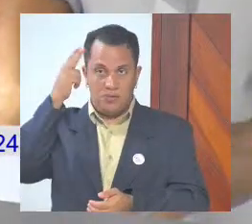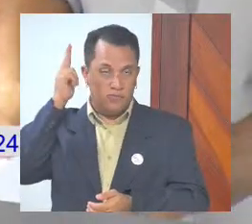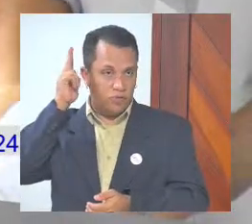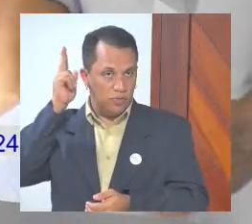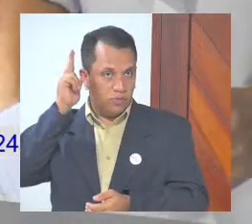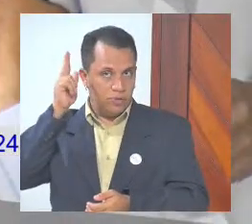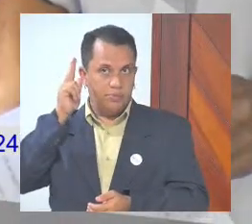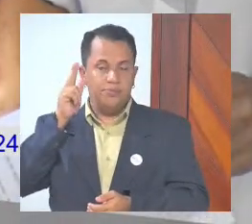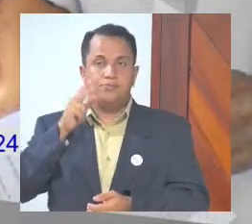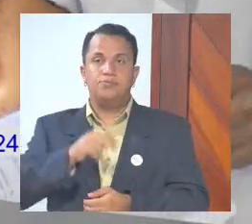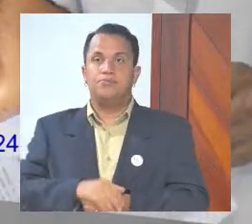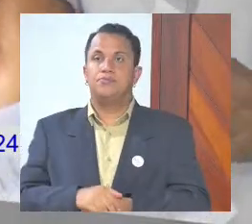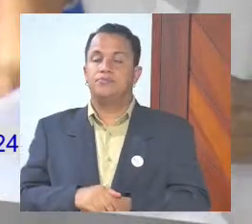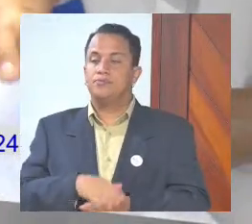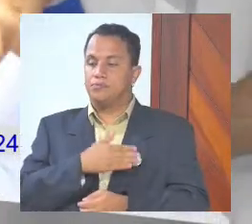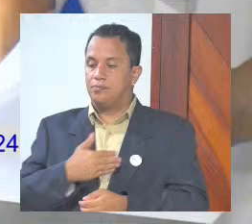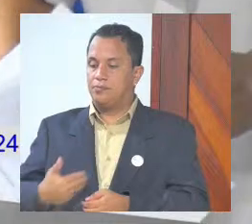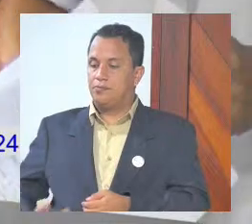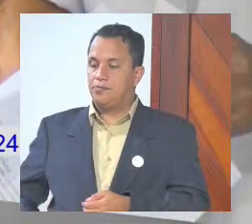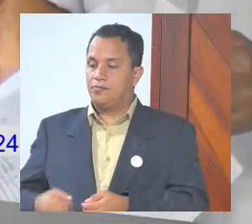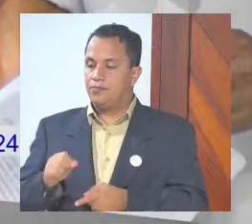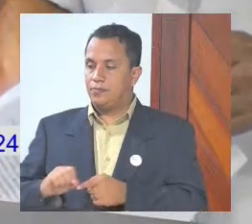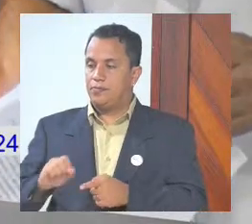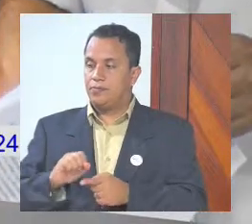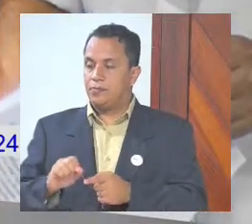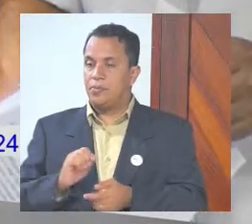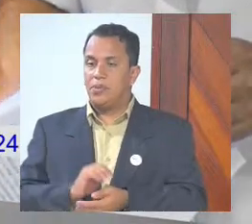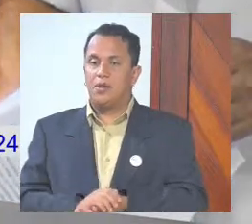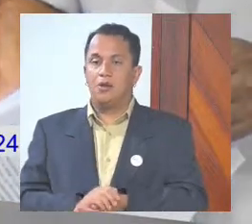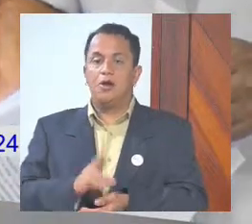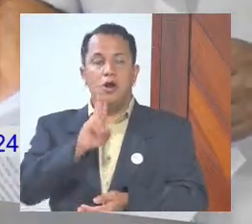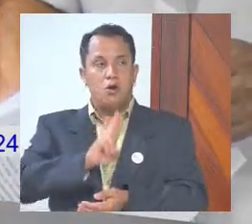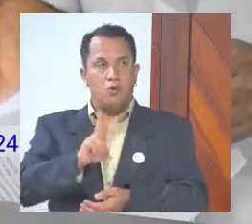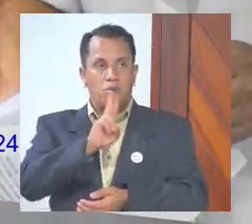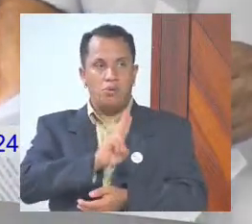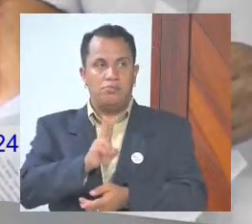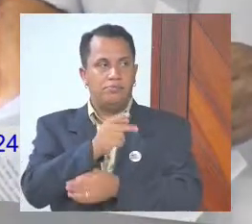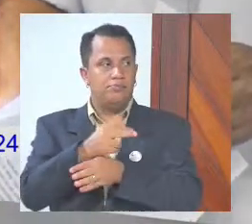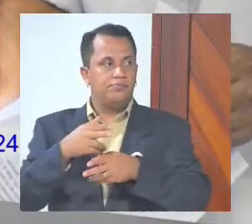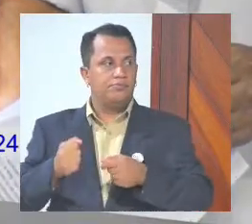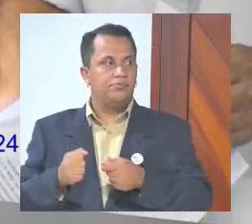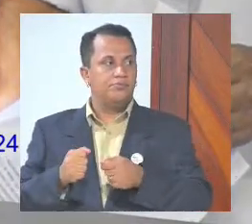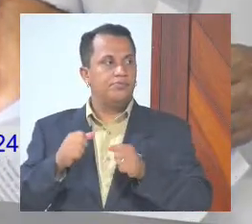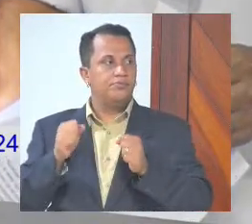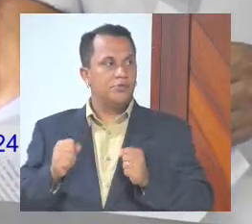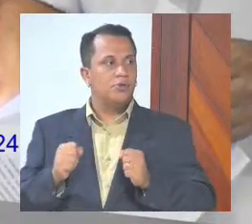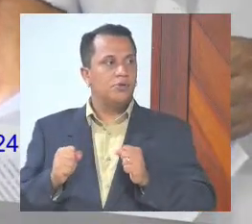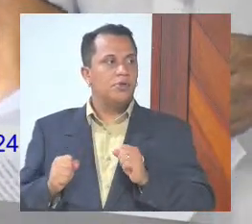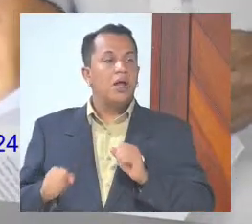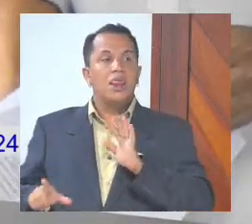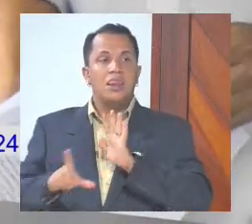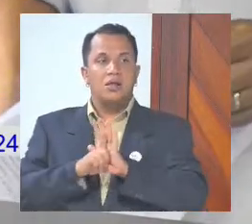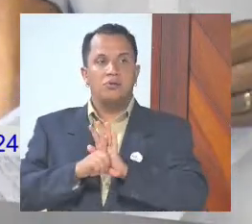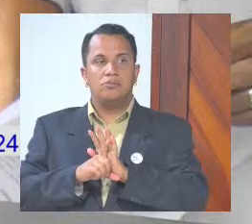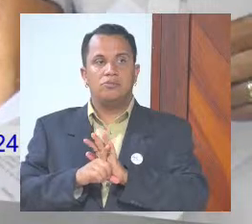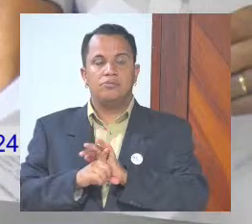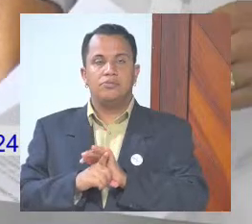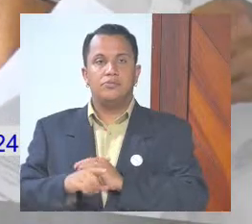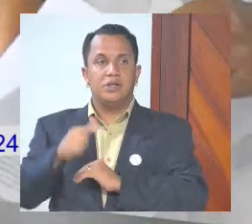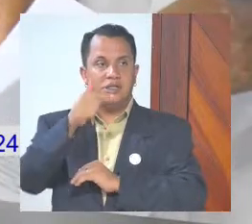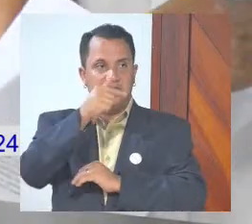Soares, prefeito municipal de Pinheiro, no uso das suas atribuições legais que lhe conferem, o